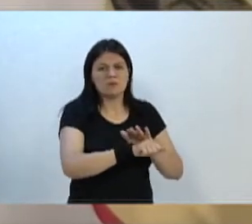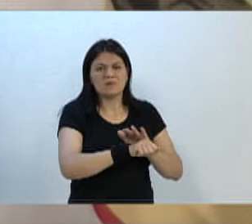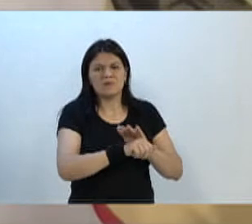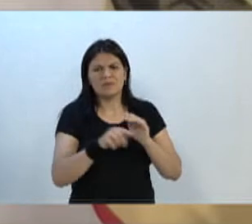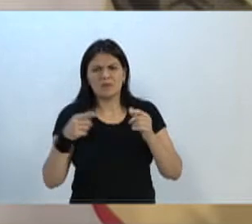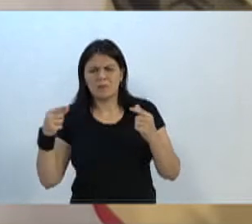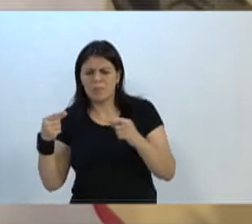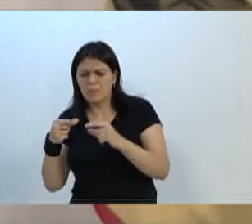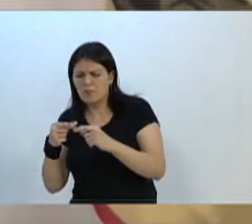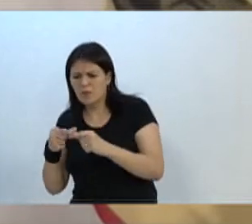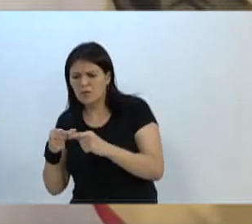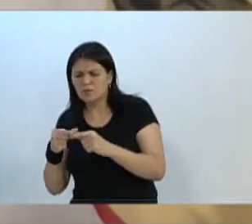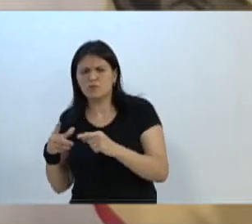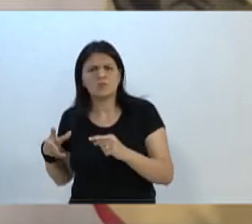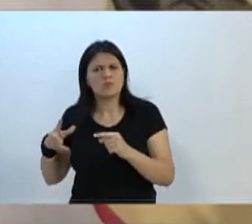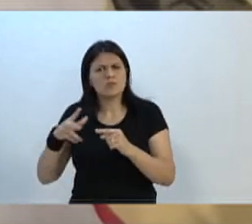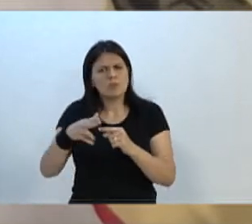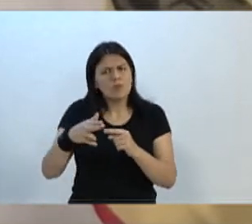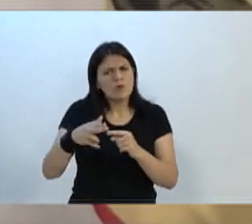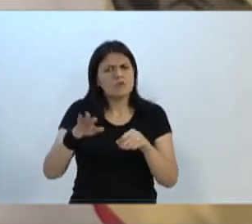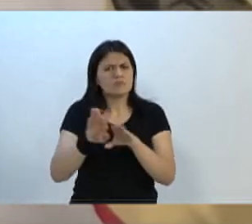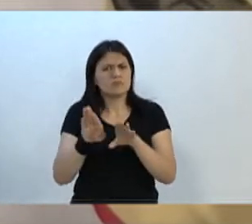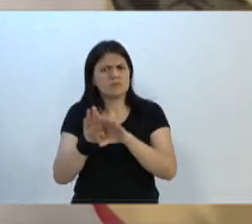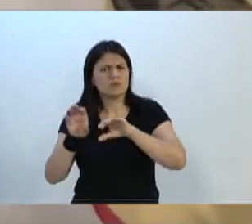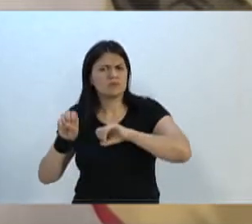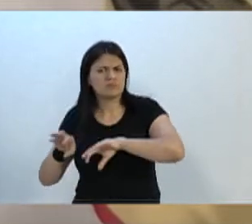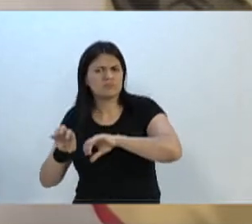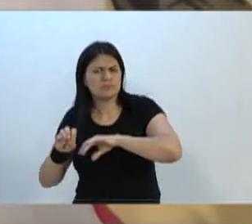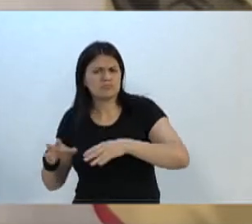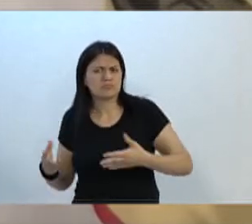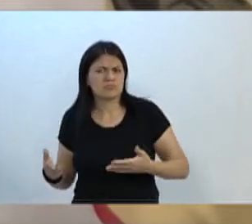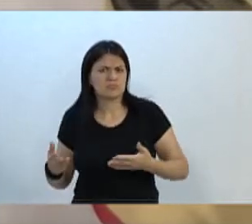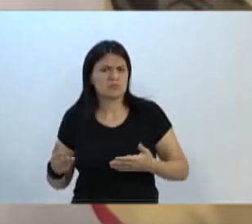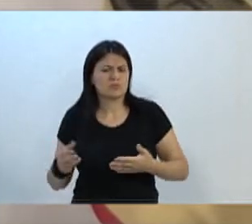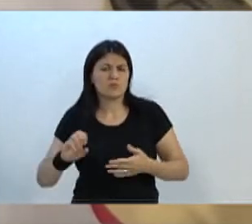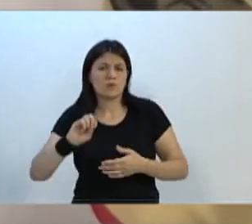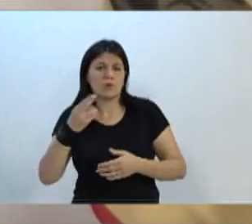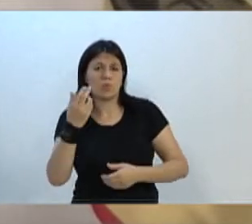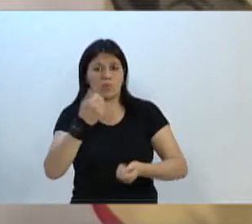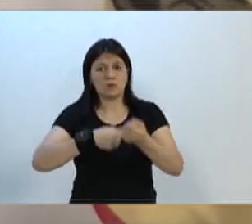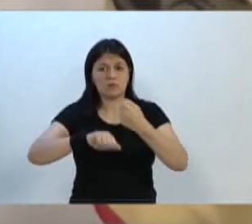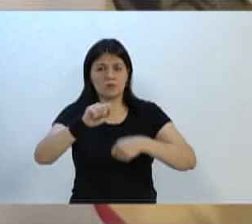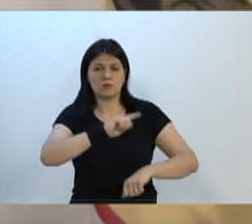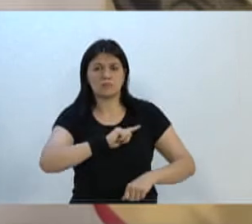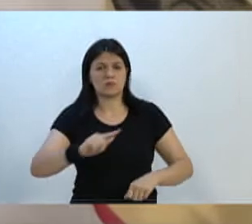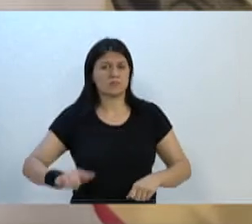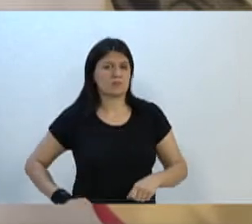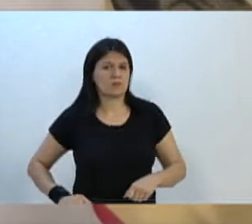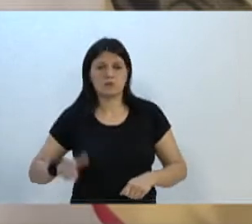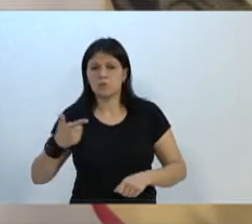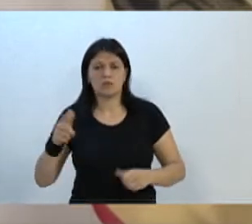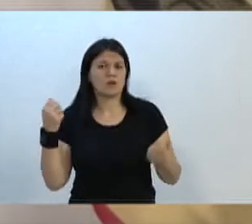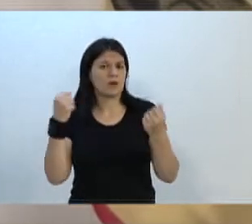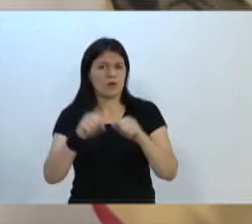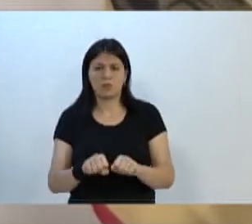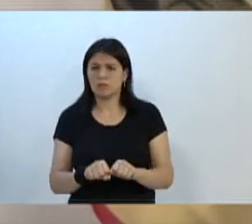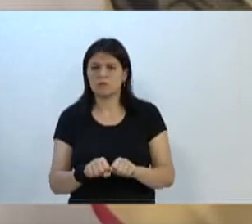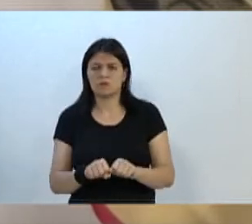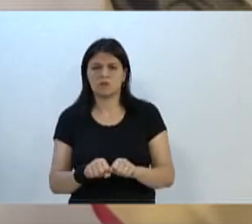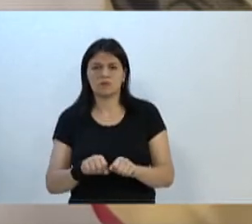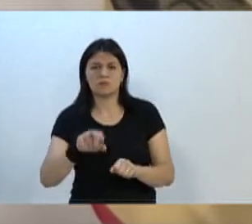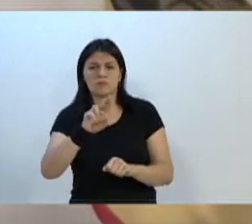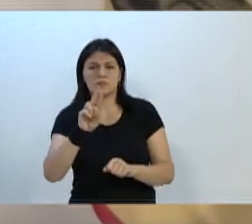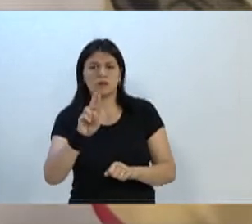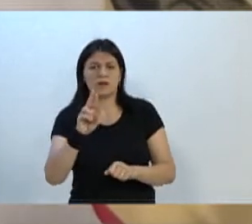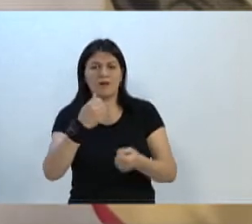a culpa dos cortes na educação seria porque a administração governamental é ineficiente para gerir o dinheiro dos